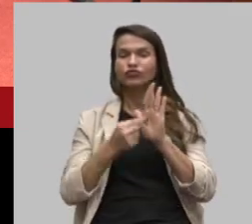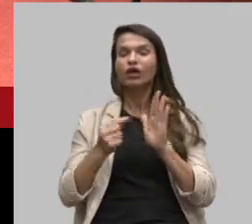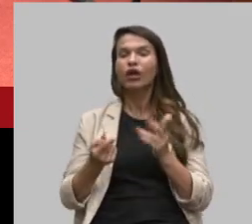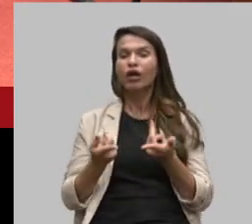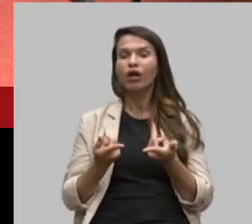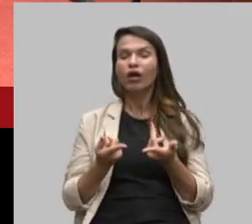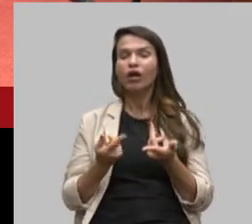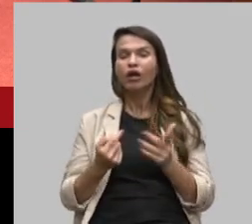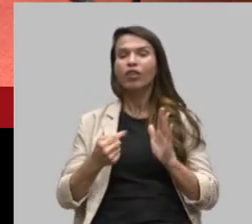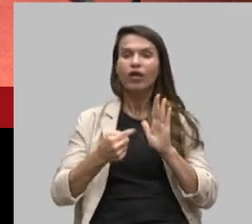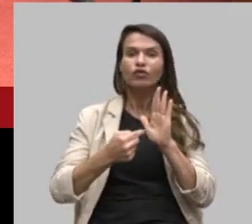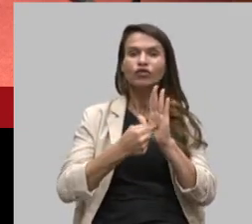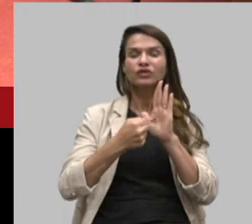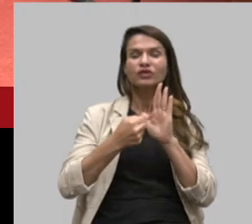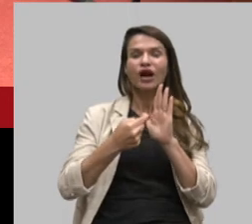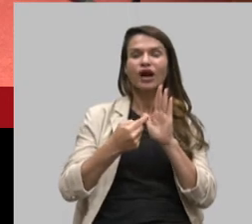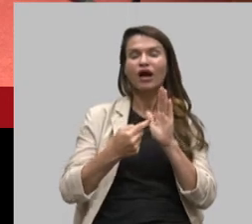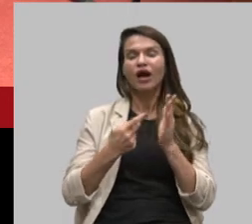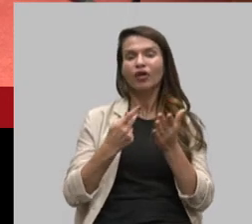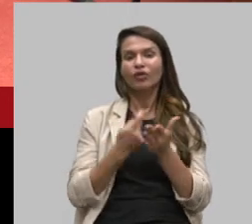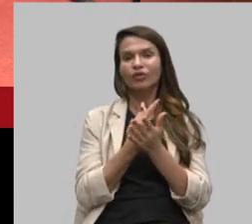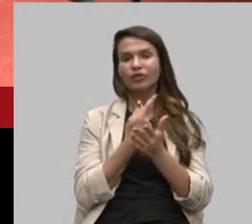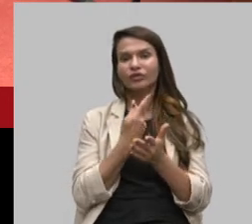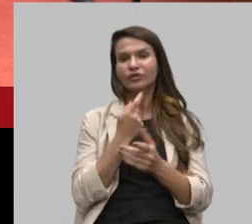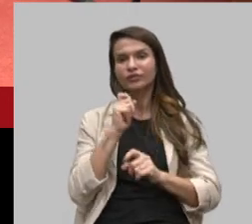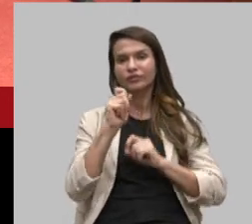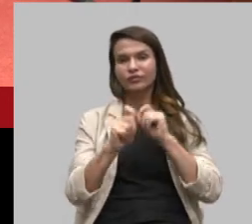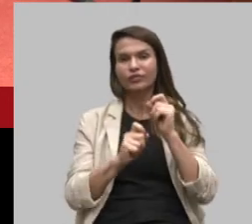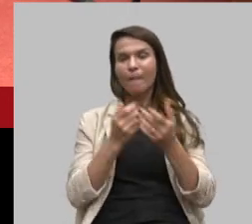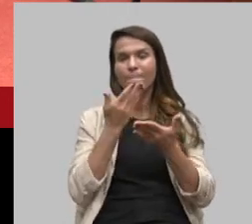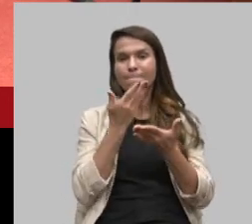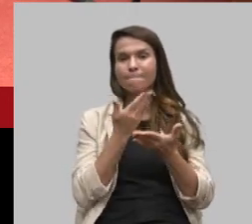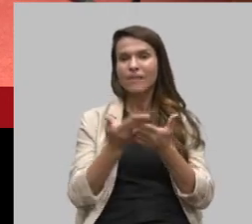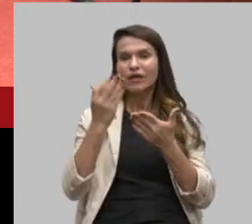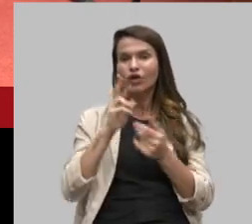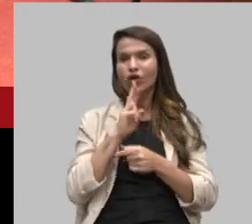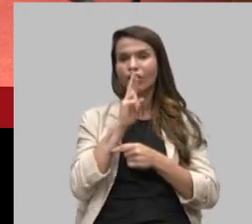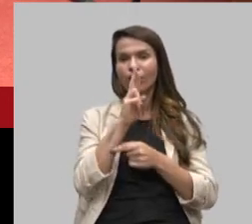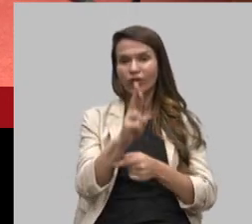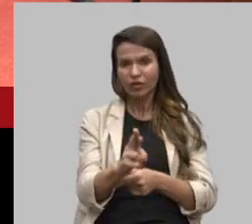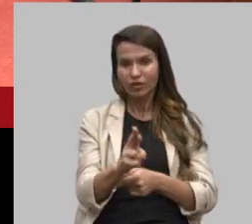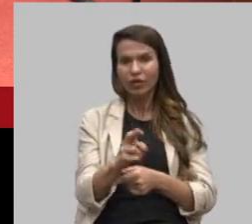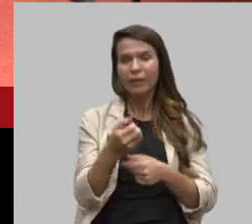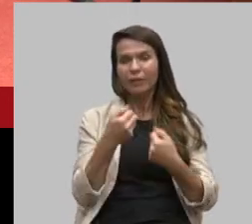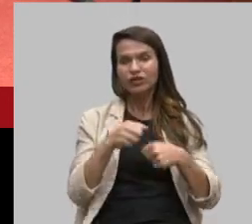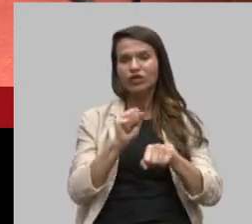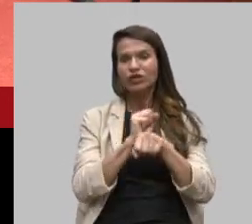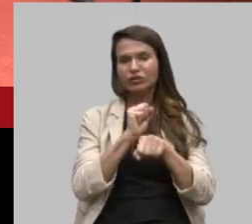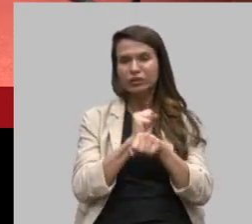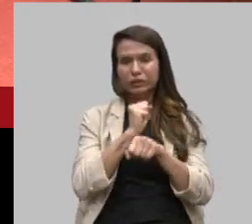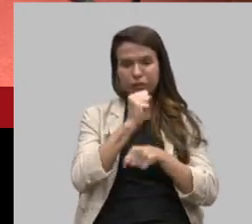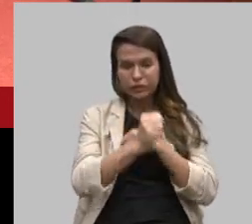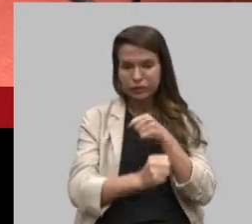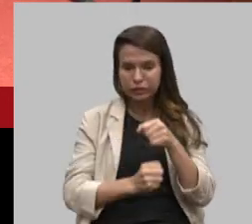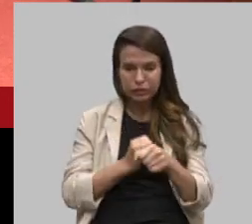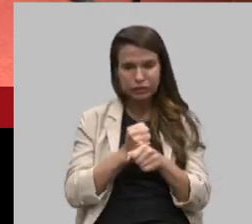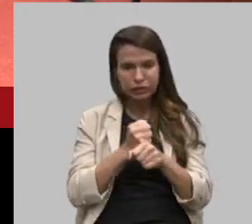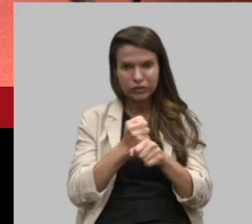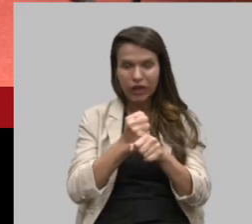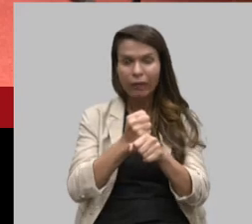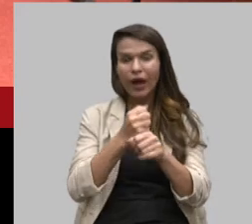e ele acabou eh perdendo um resultado ele teve que esperar diversos anos para que